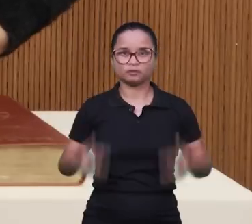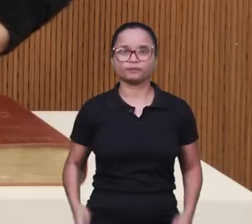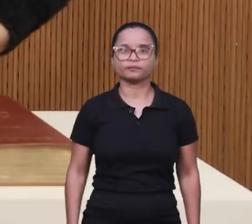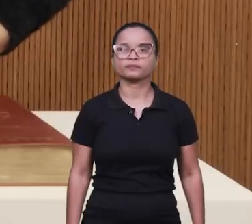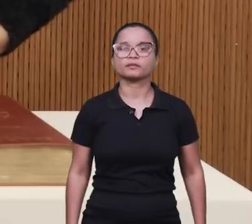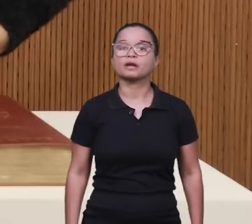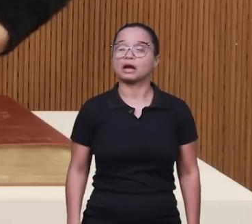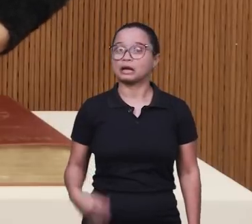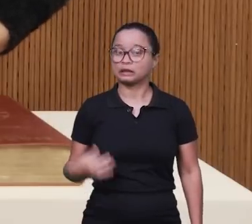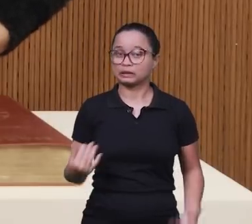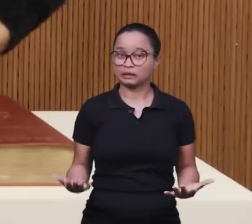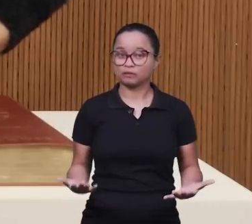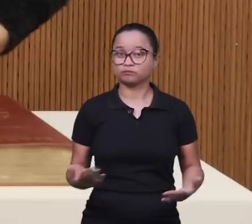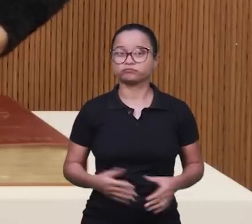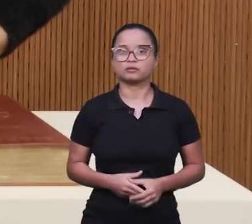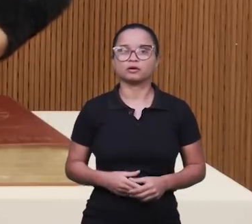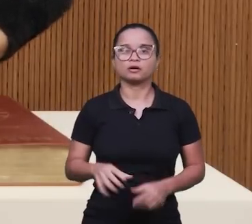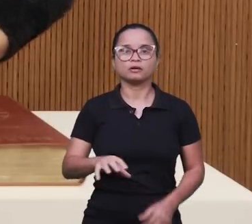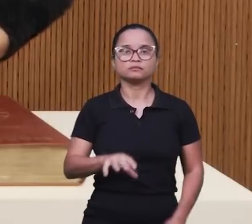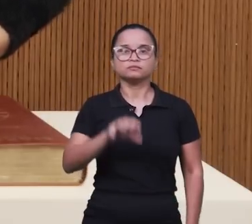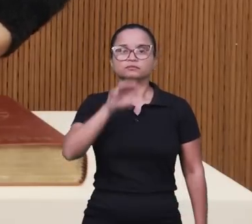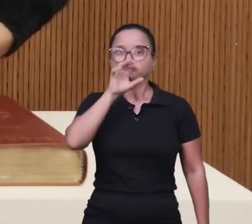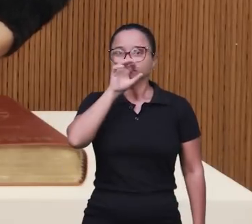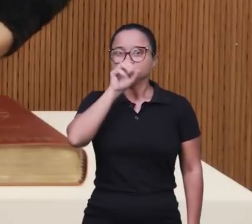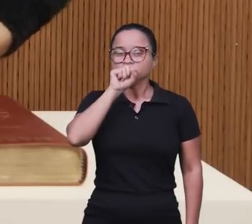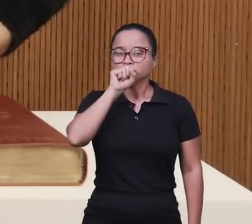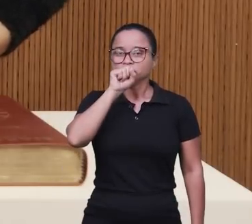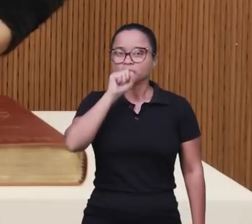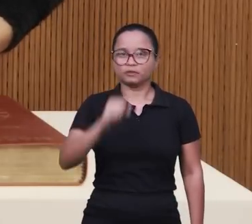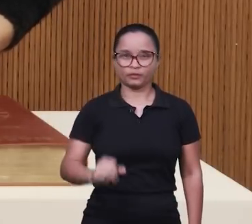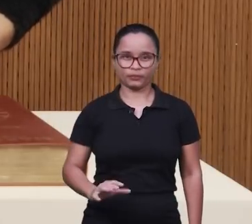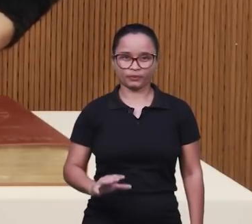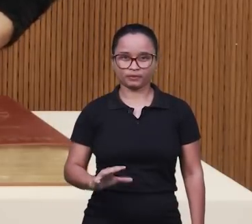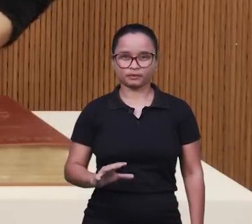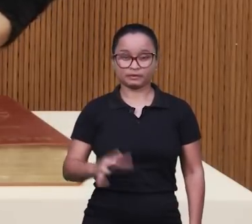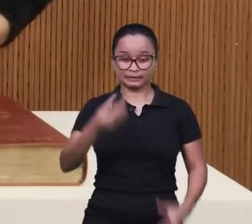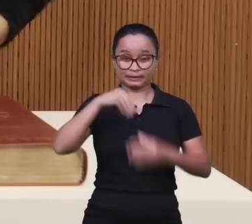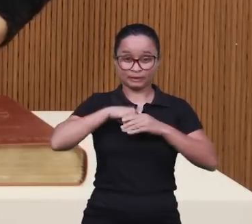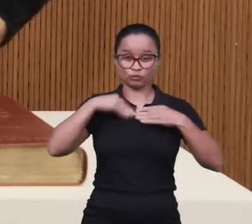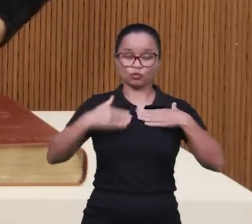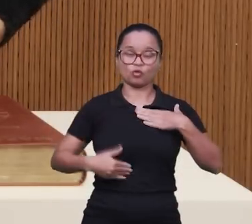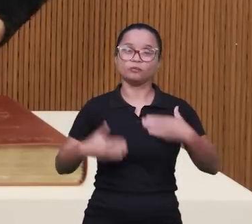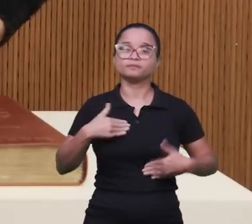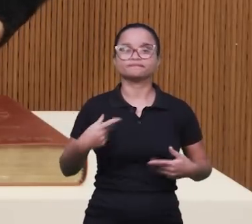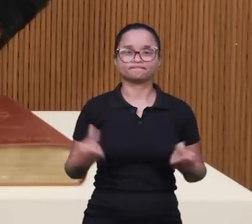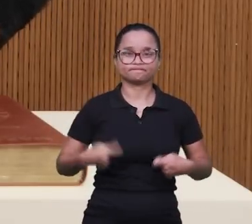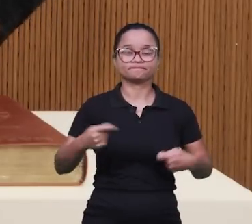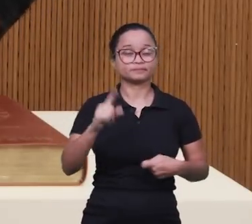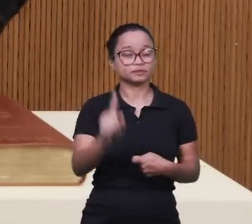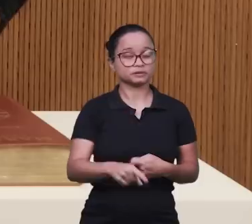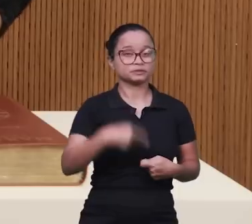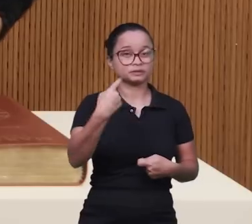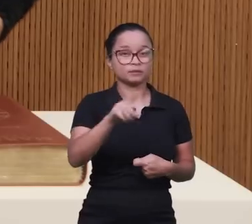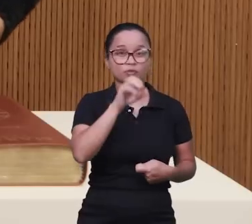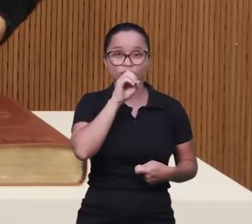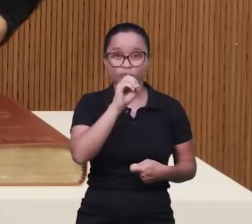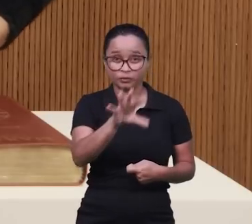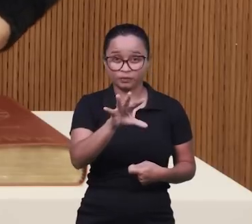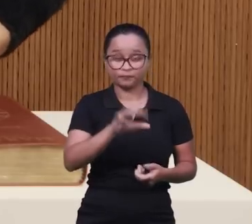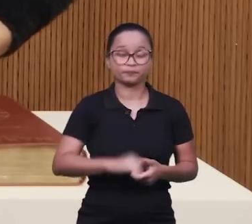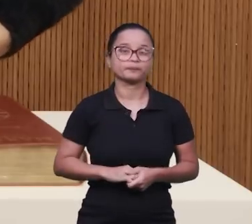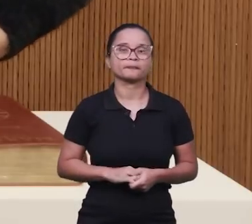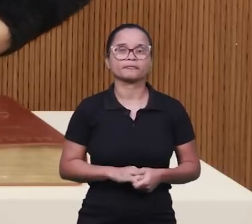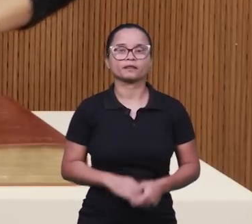Então vamos fazer o exercício de inspirar, manter o ar dentro do nosso corpo e depois soltar esse